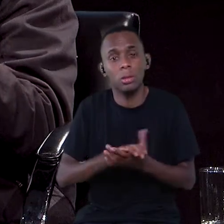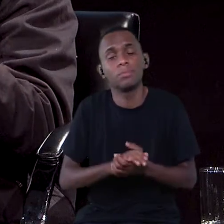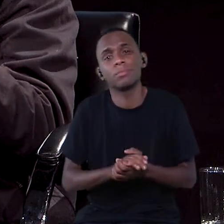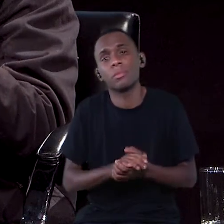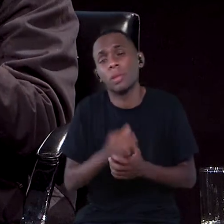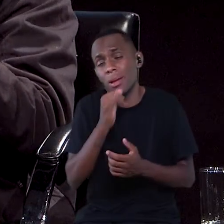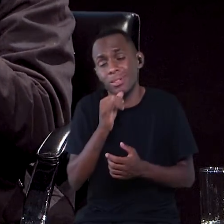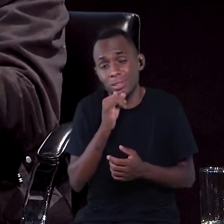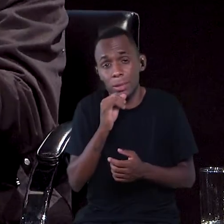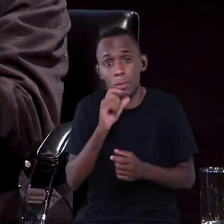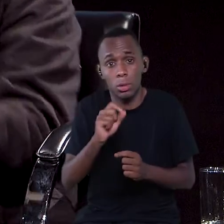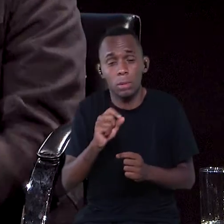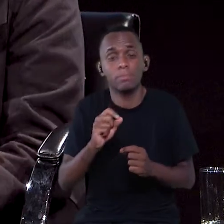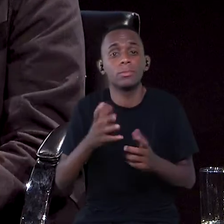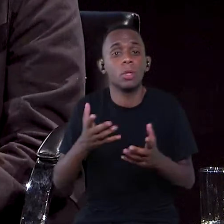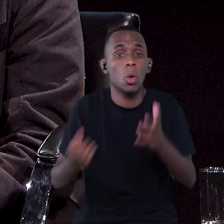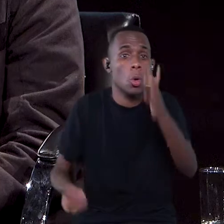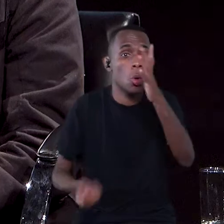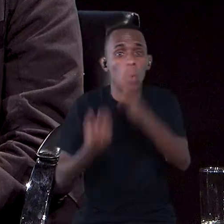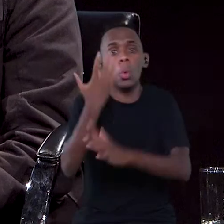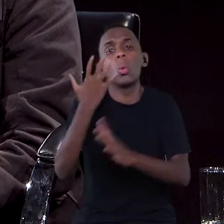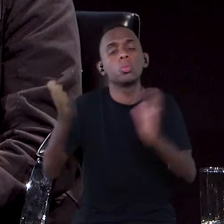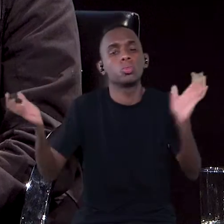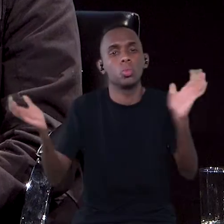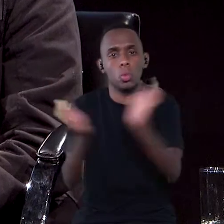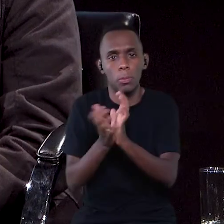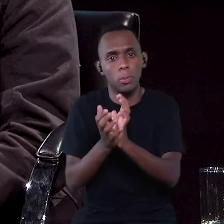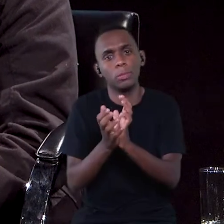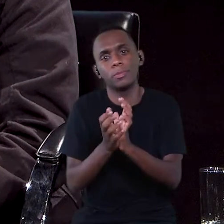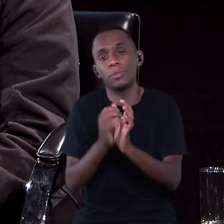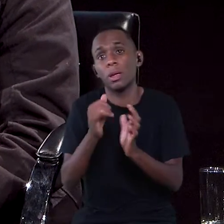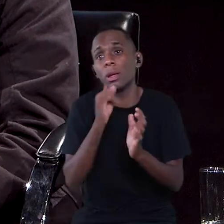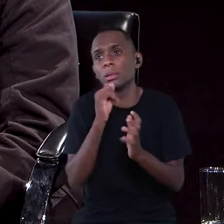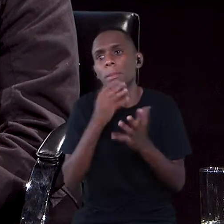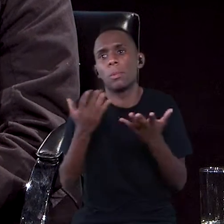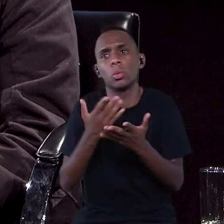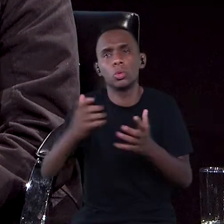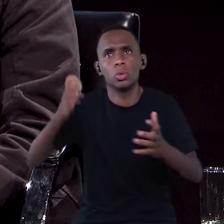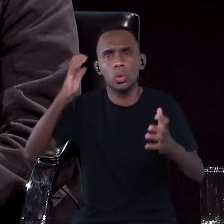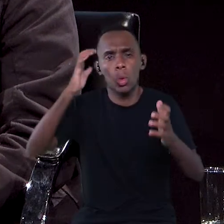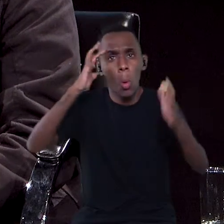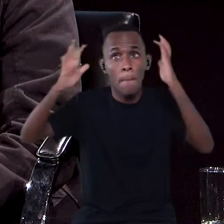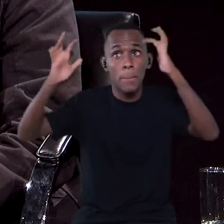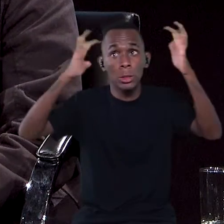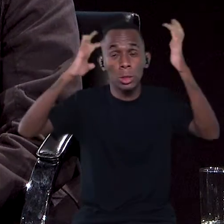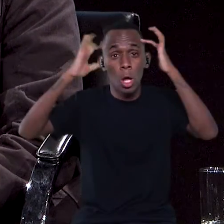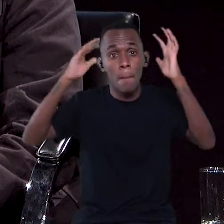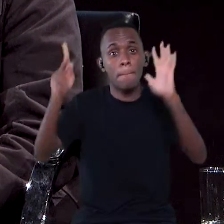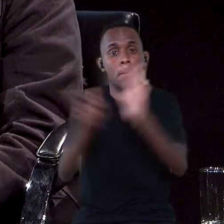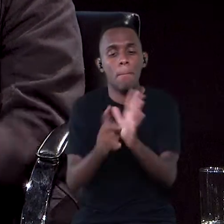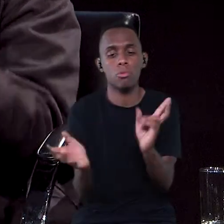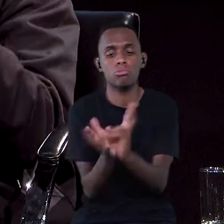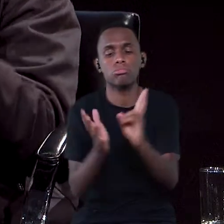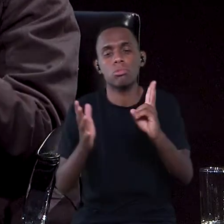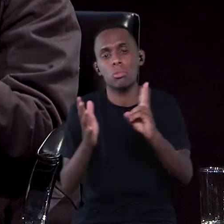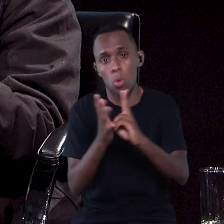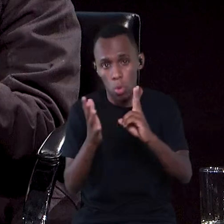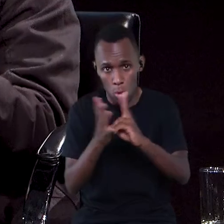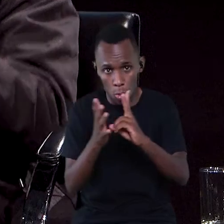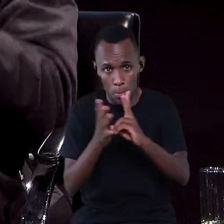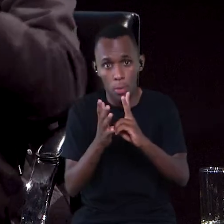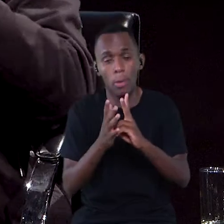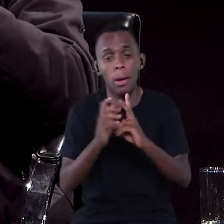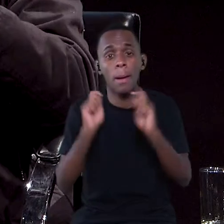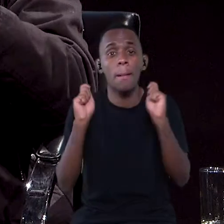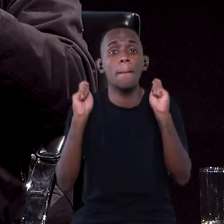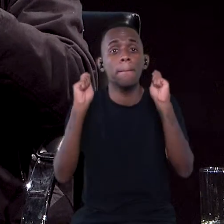das populações originárias. Uma utopia hoje, a partir das populações indígenas, ela é plenamente